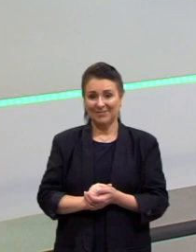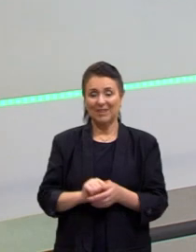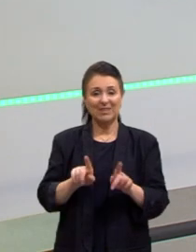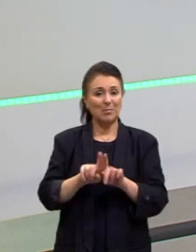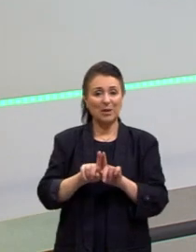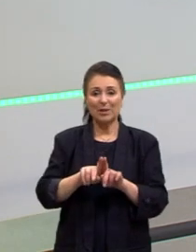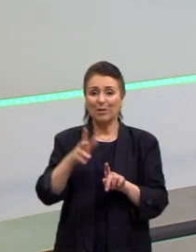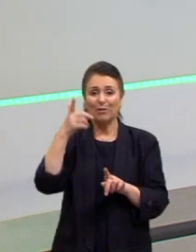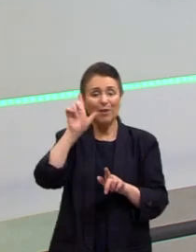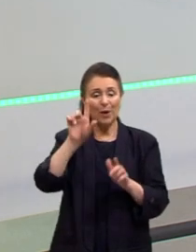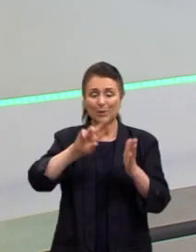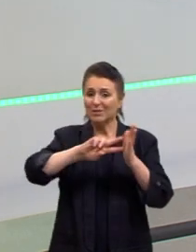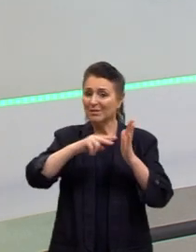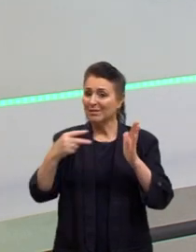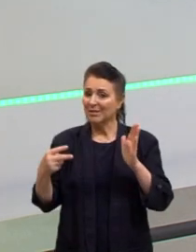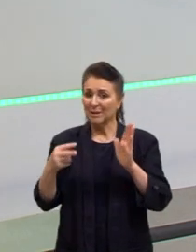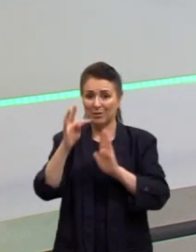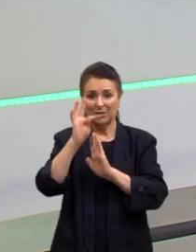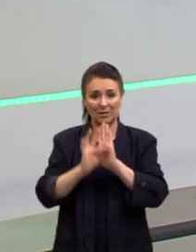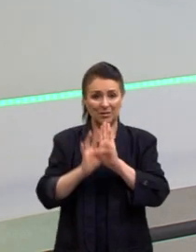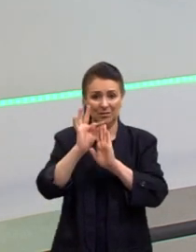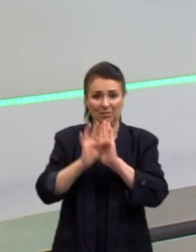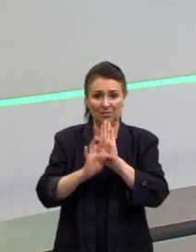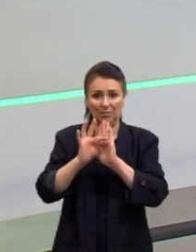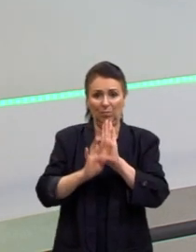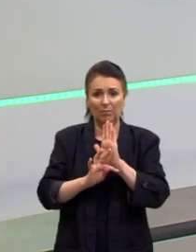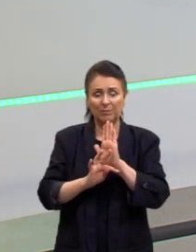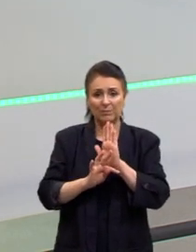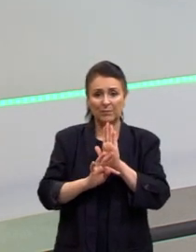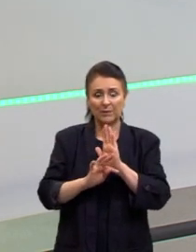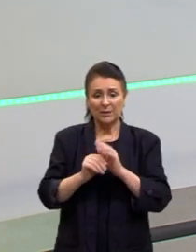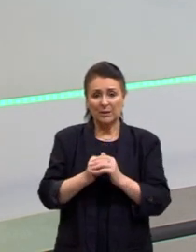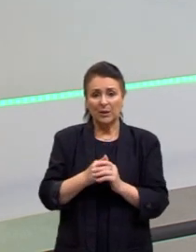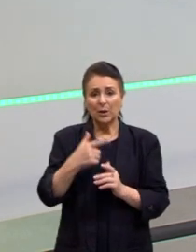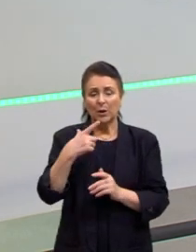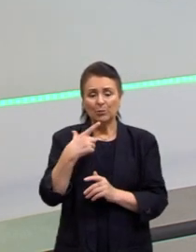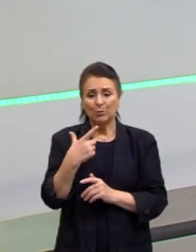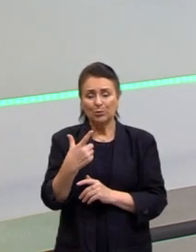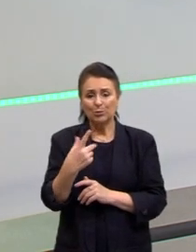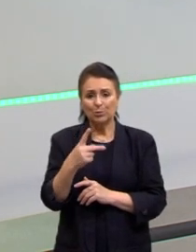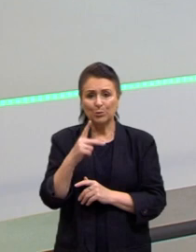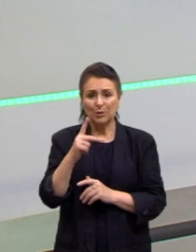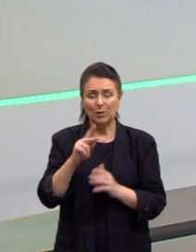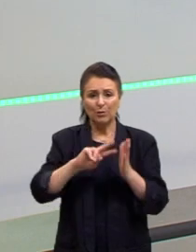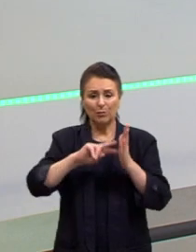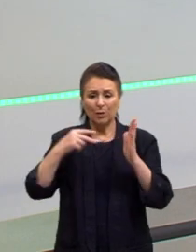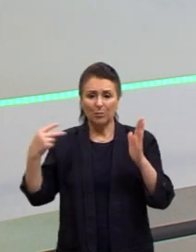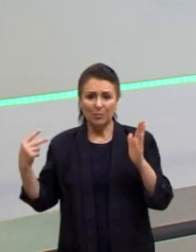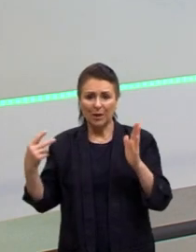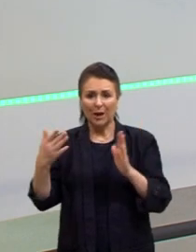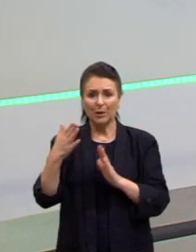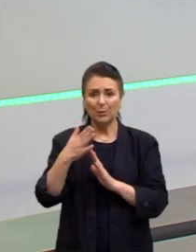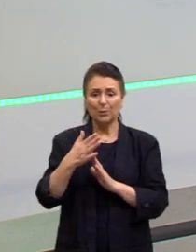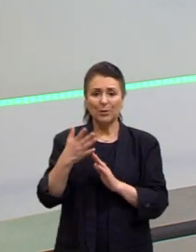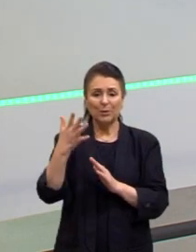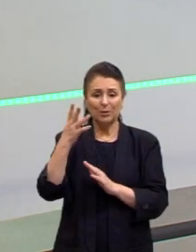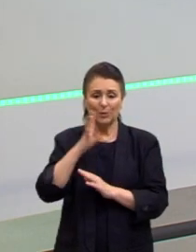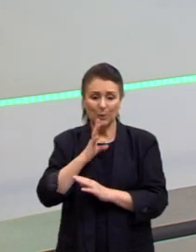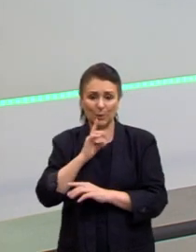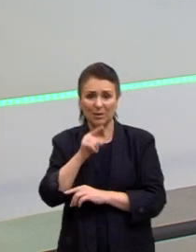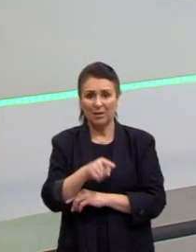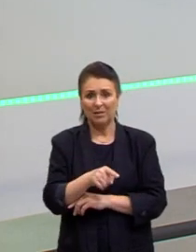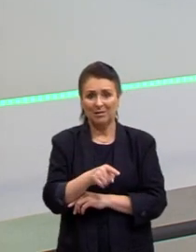textual né da tua do teu para chegar né a resposta